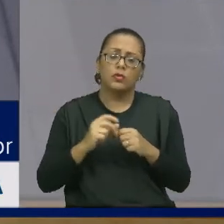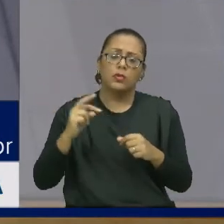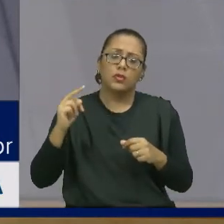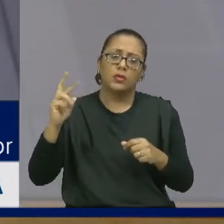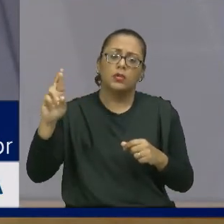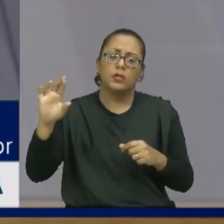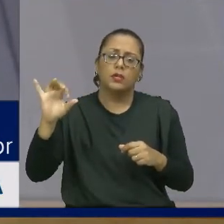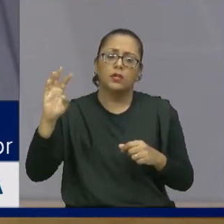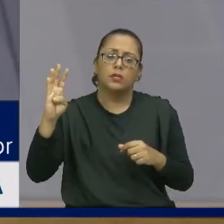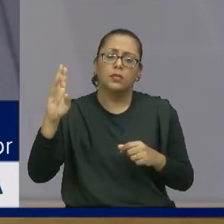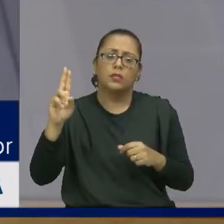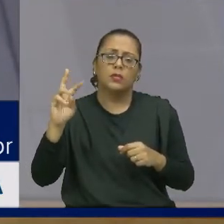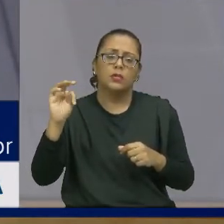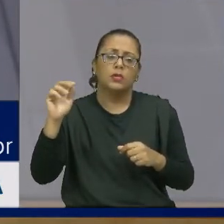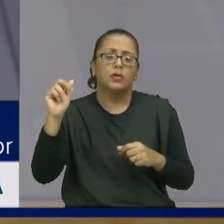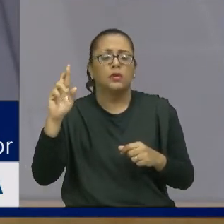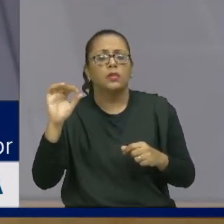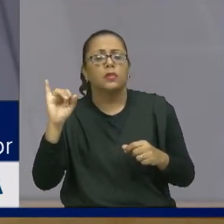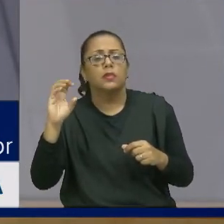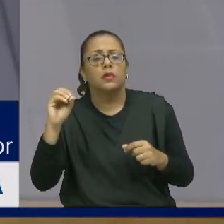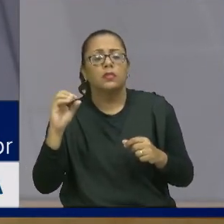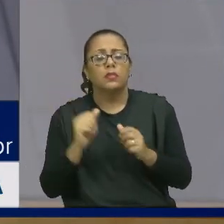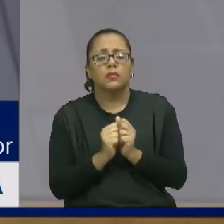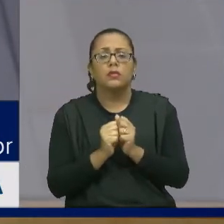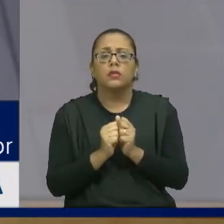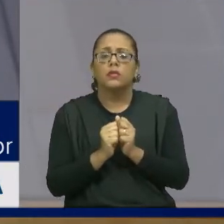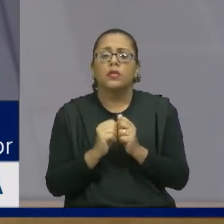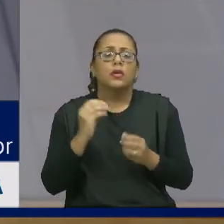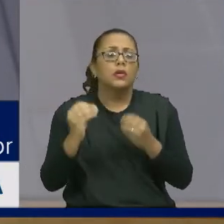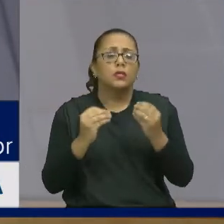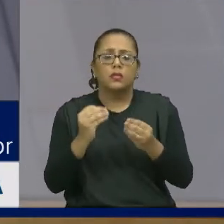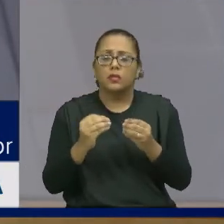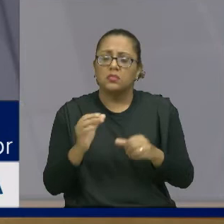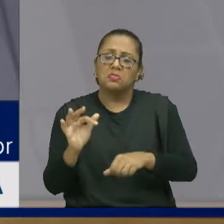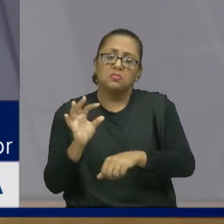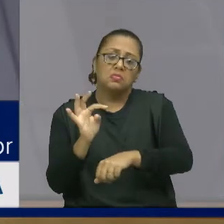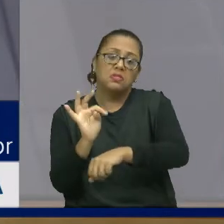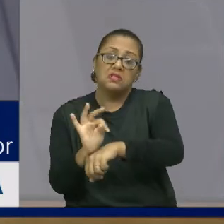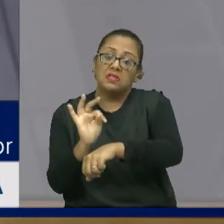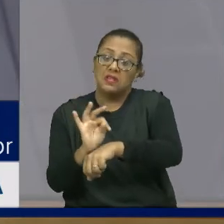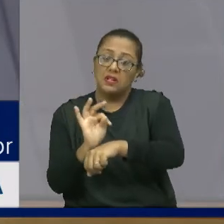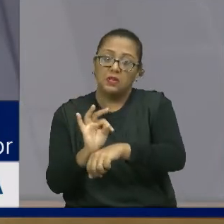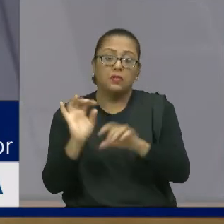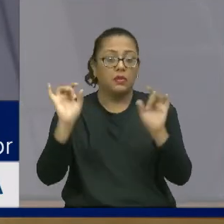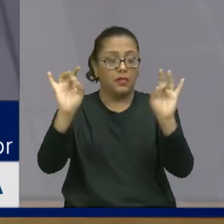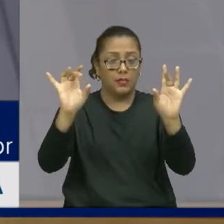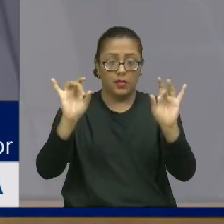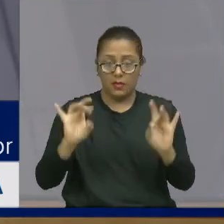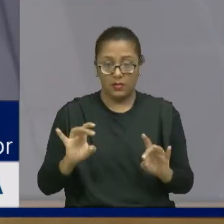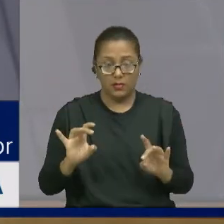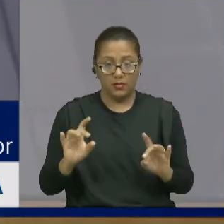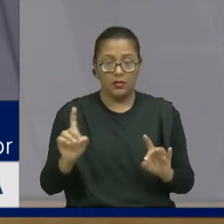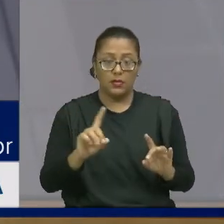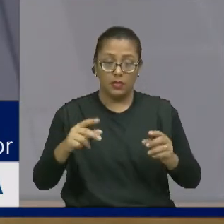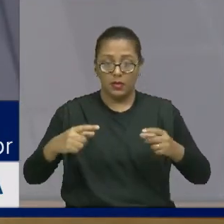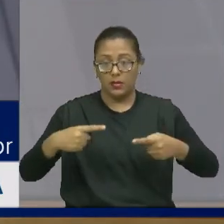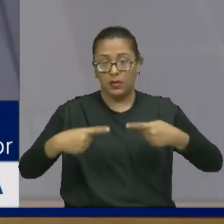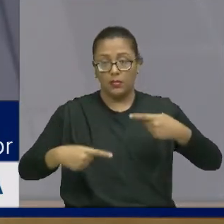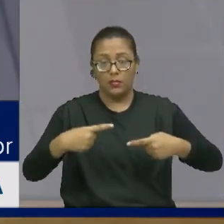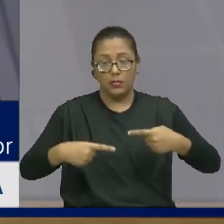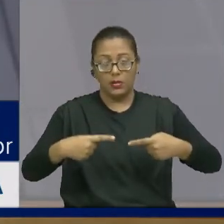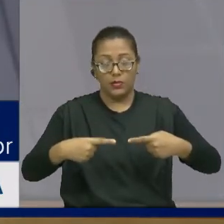tributário em decorrência do seu caráter técnico e especialistas, e não político.